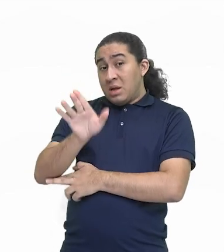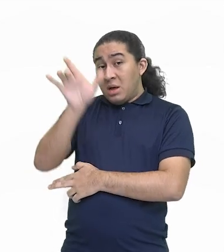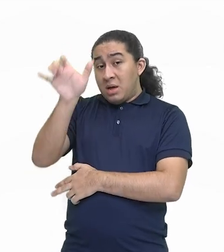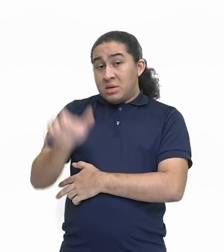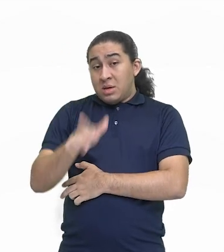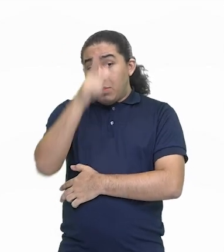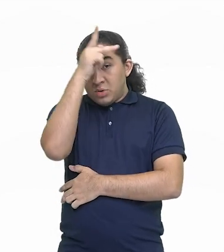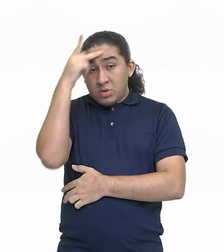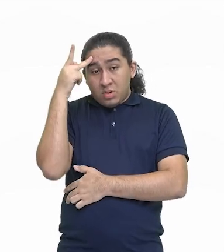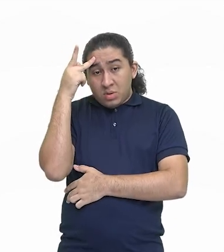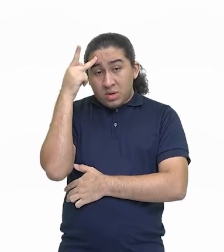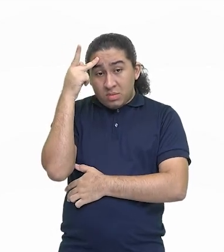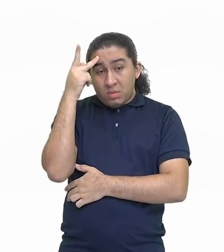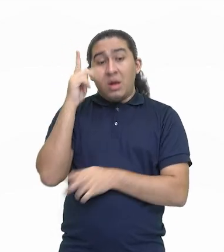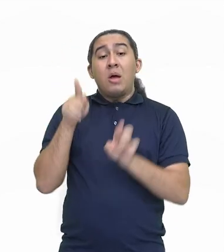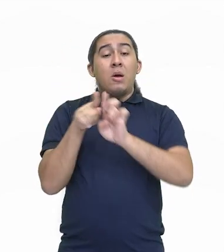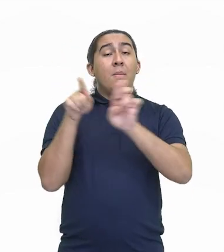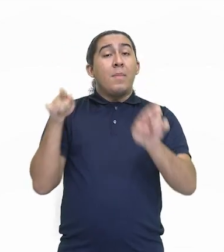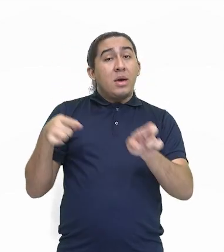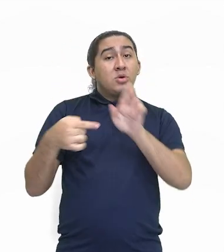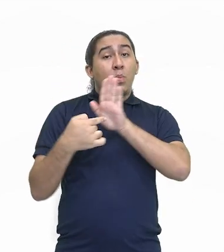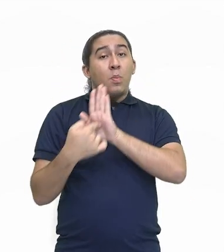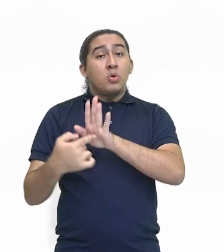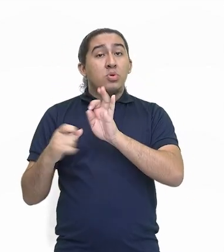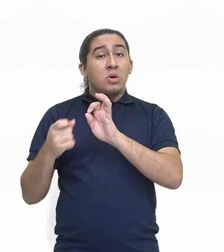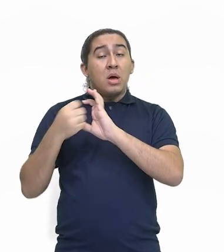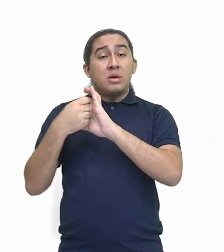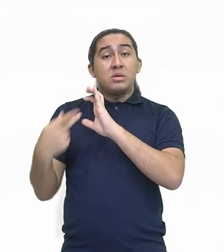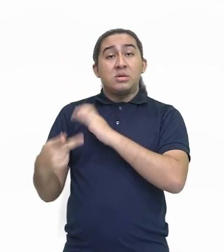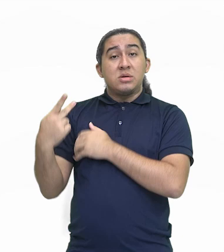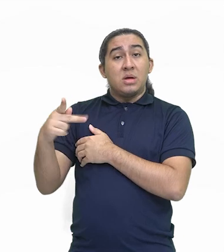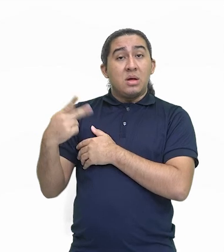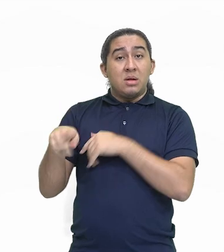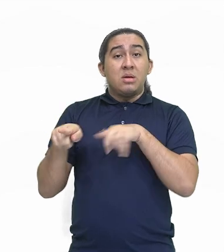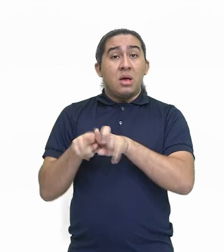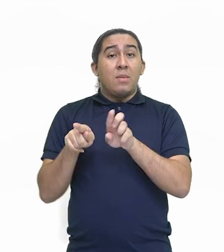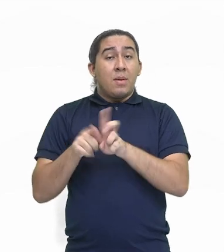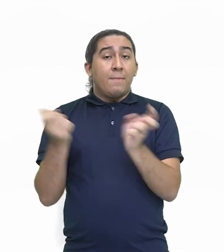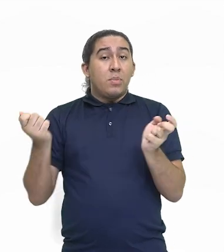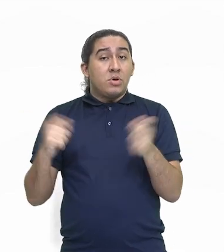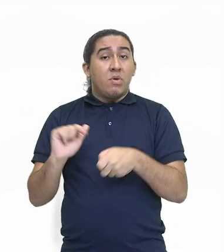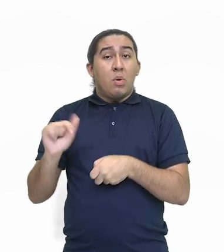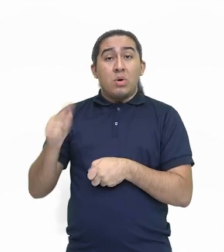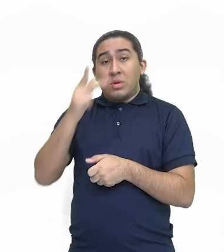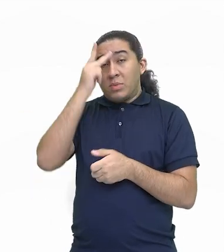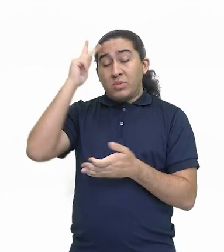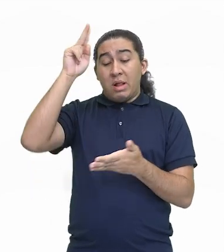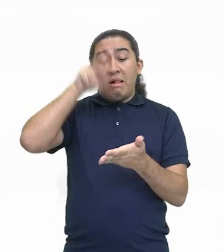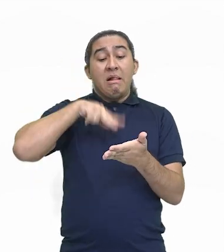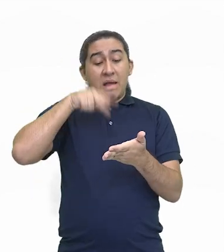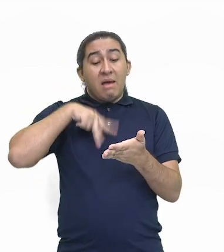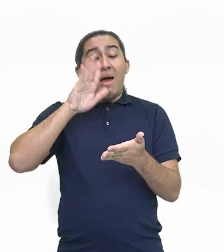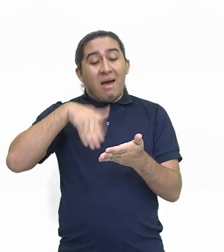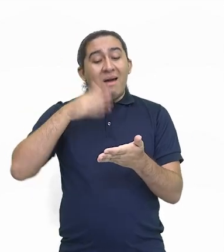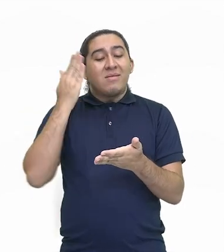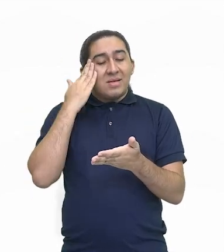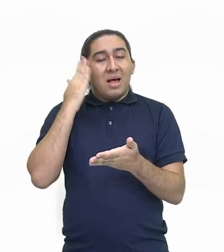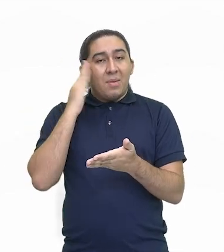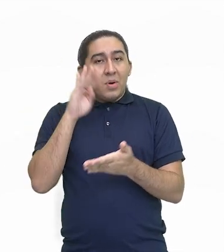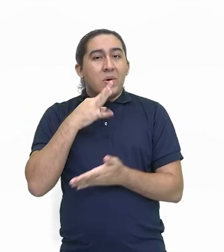pessoa insultada, mas indicava características que possibilitavam a sua